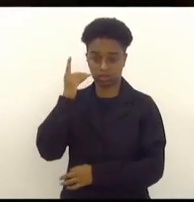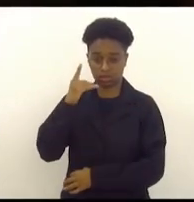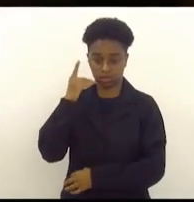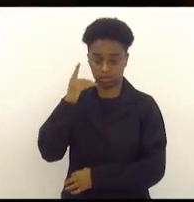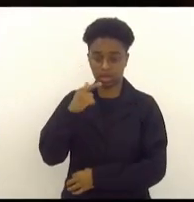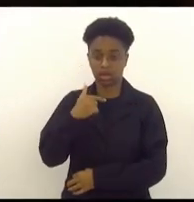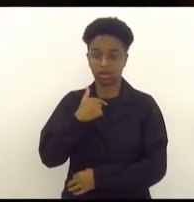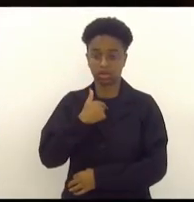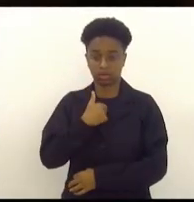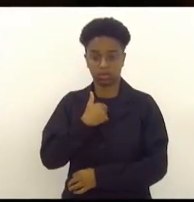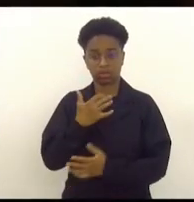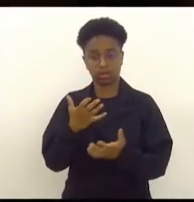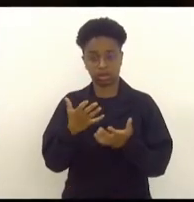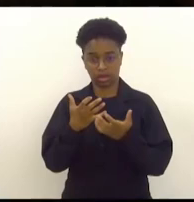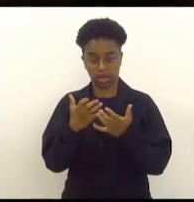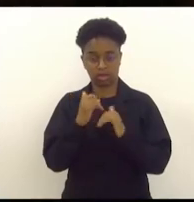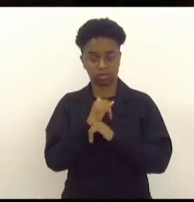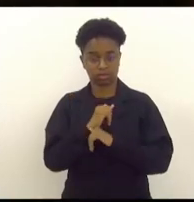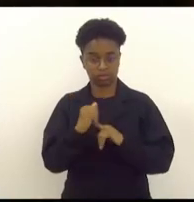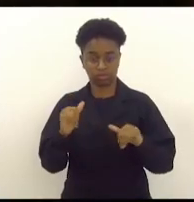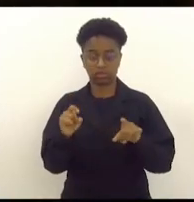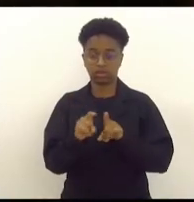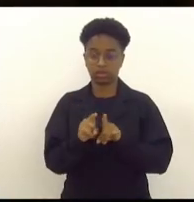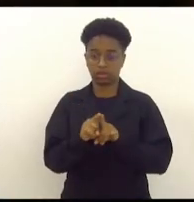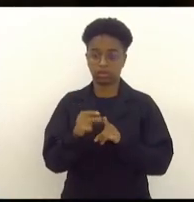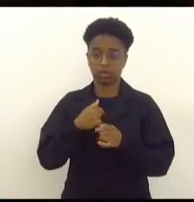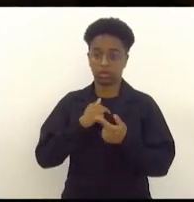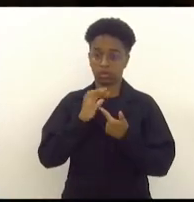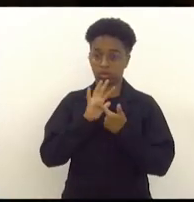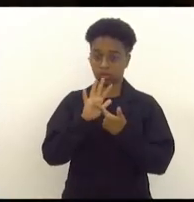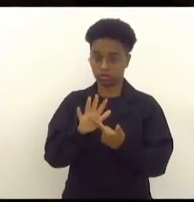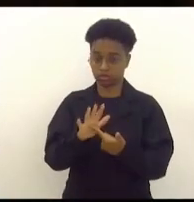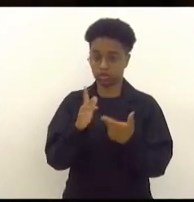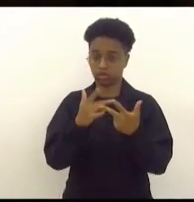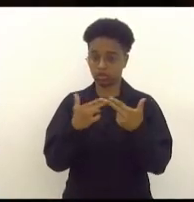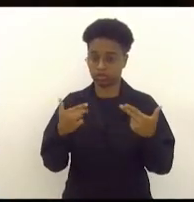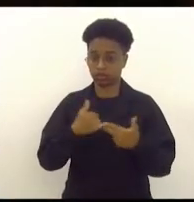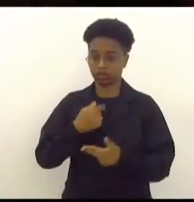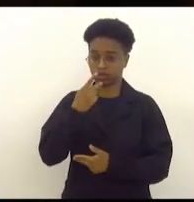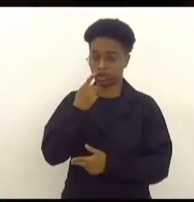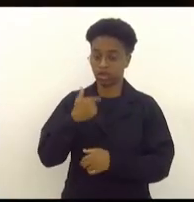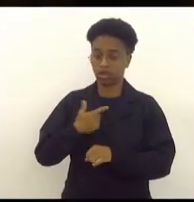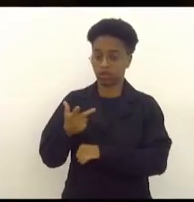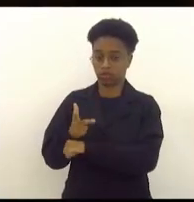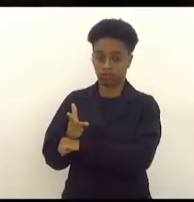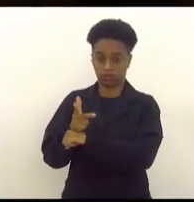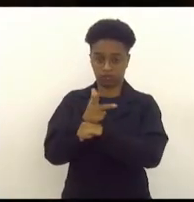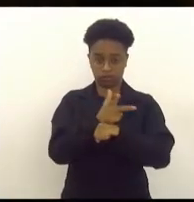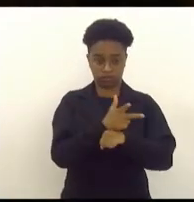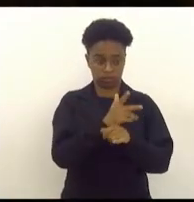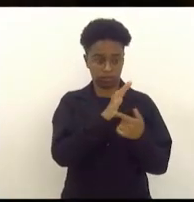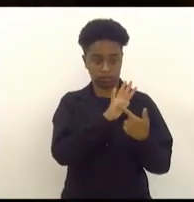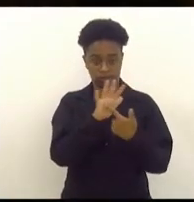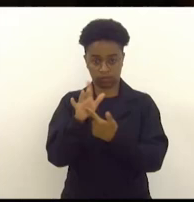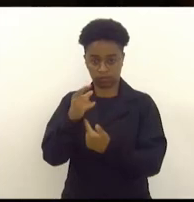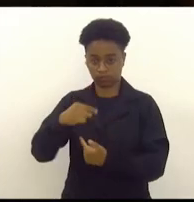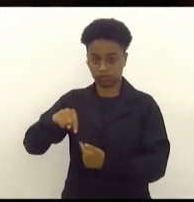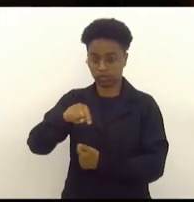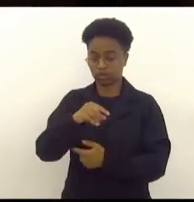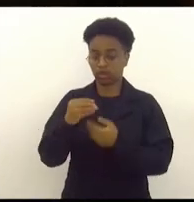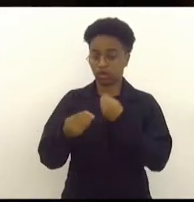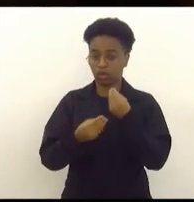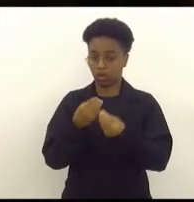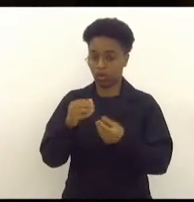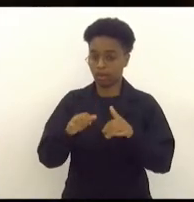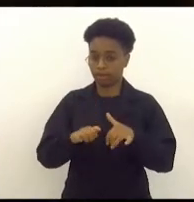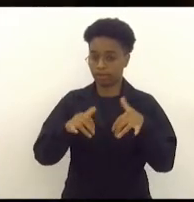faço questão e vou fazer para mostrar o que eu tô dizendo vou filmar para vocês aqui o plenário da